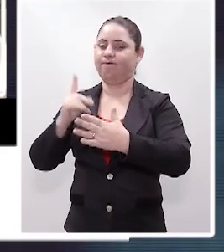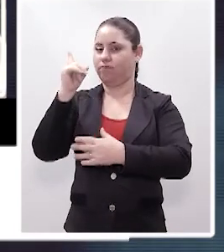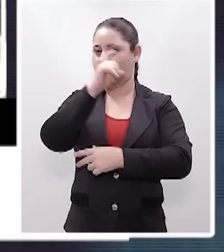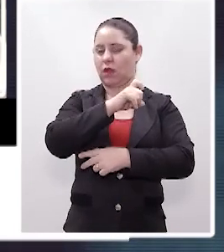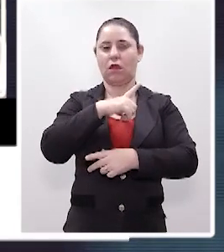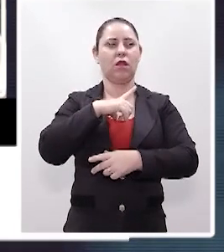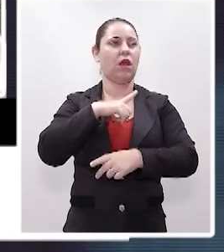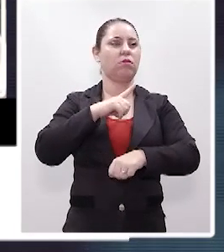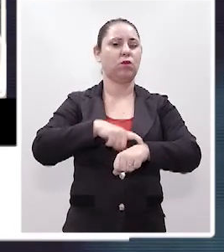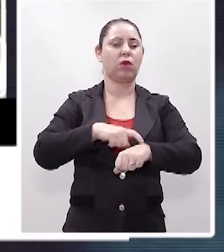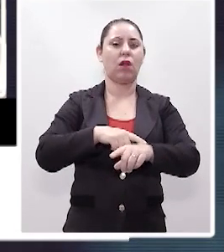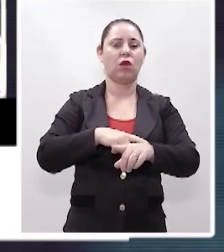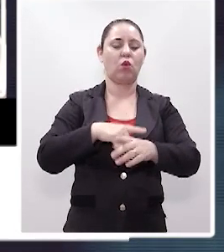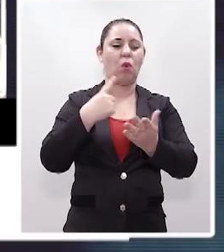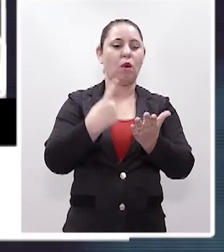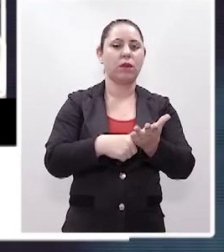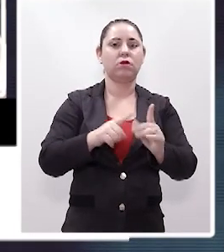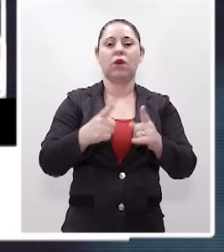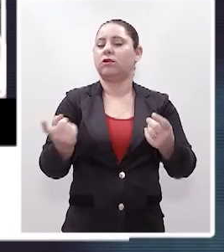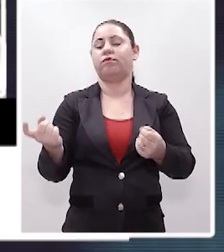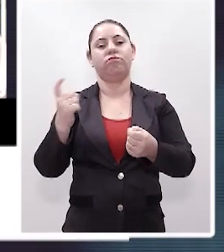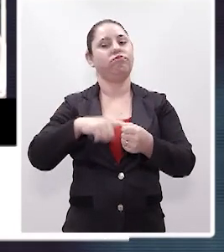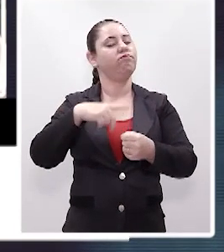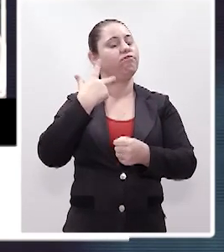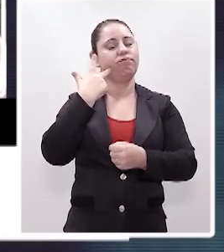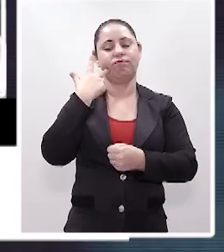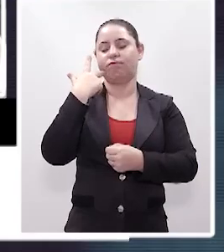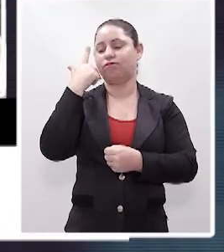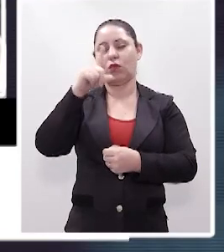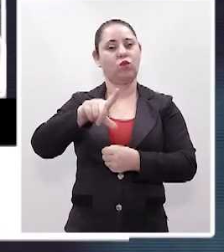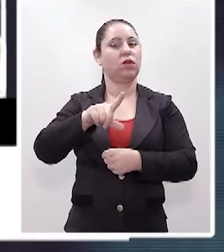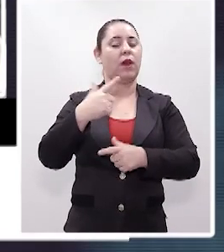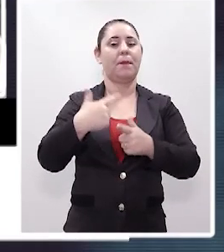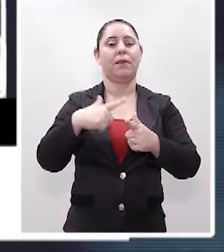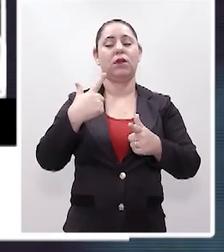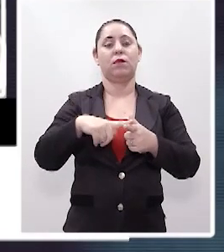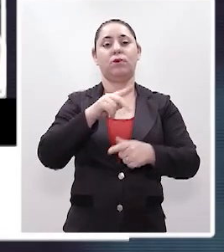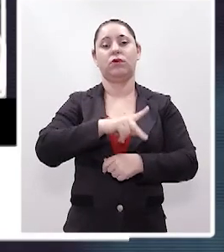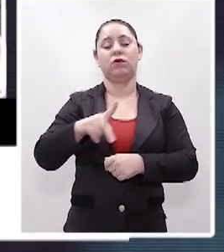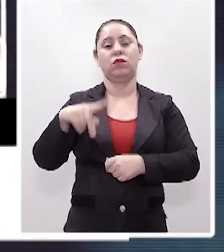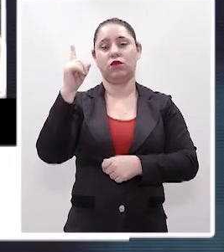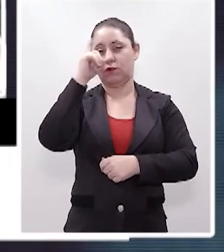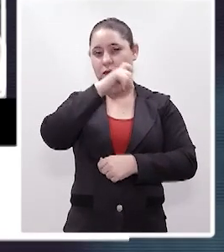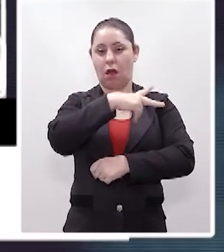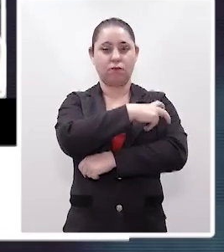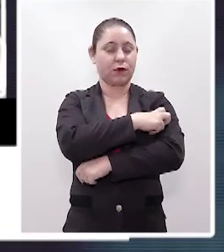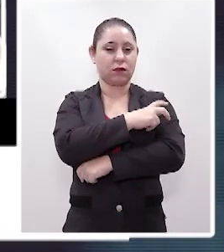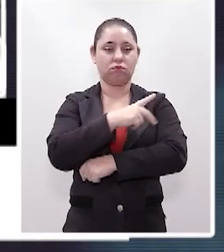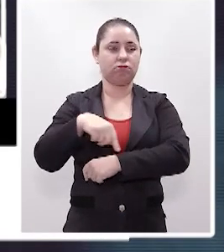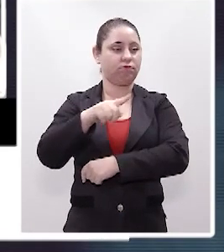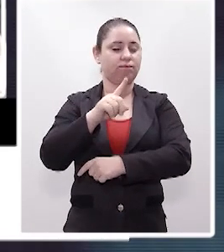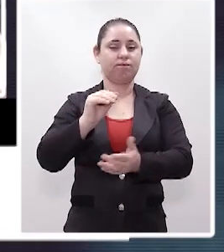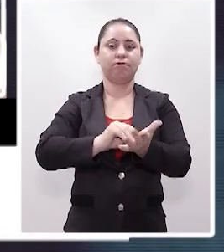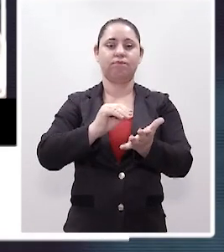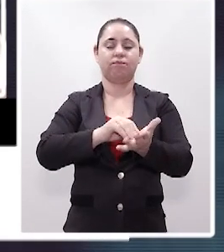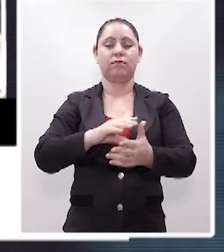uma previsão para voltar, mas acaba que não consegue cumprir porque os professores ainda não estão imunizados, né? Uma situação muito grande, né,